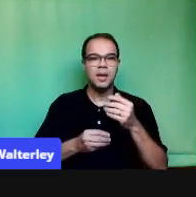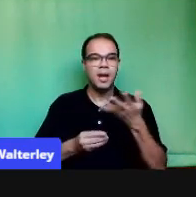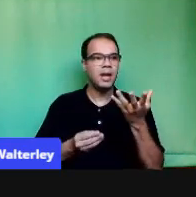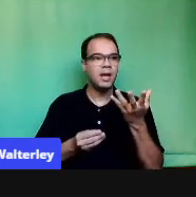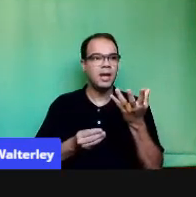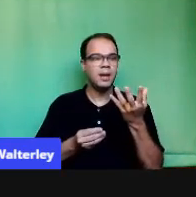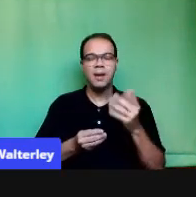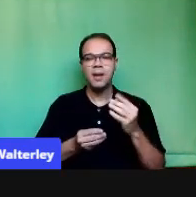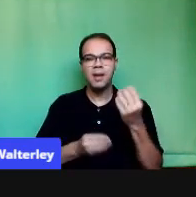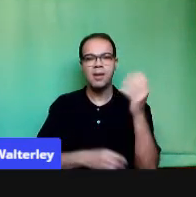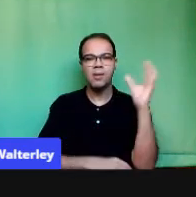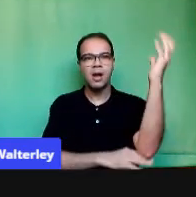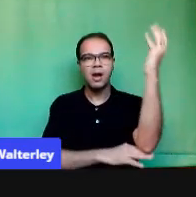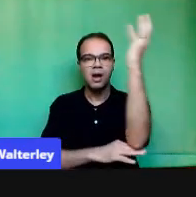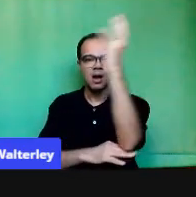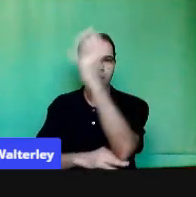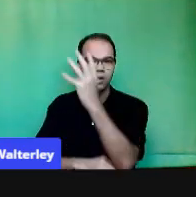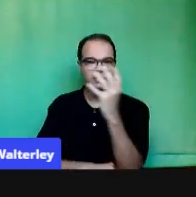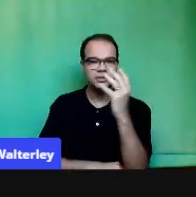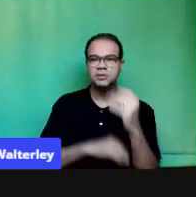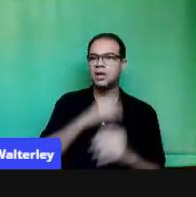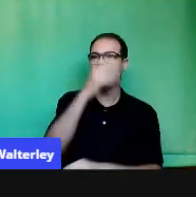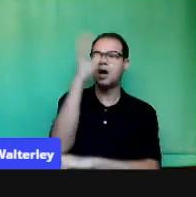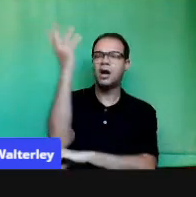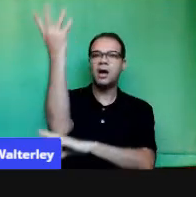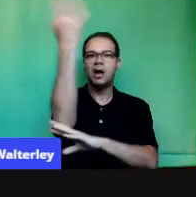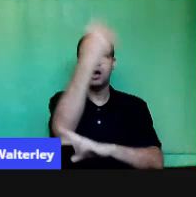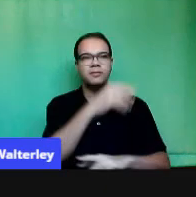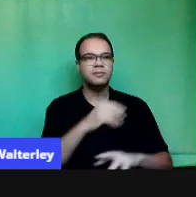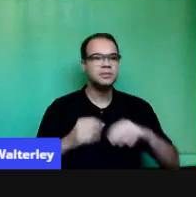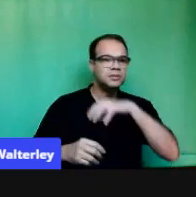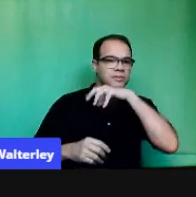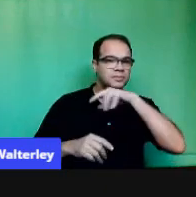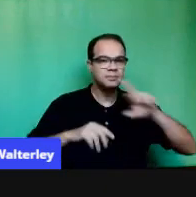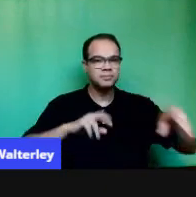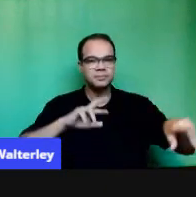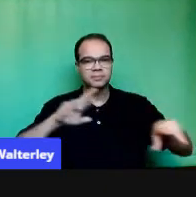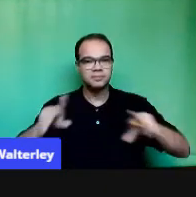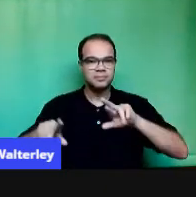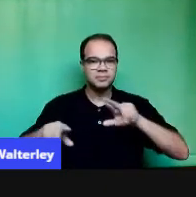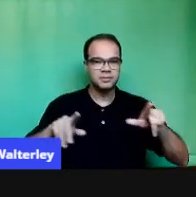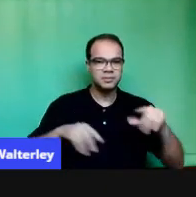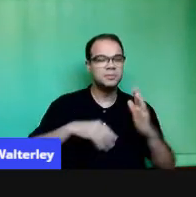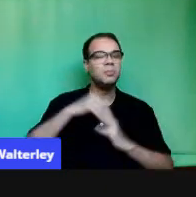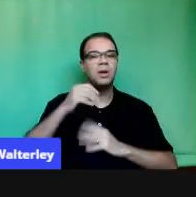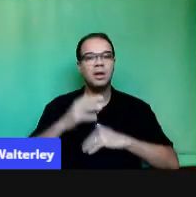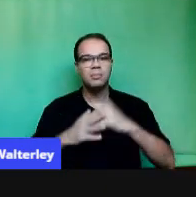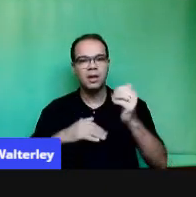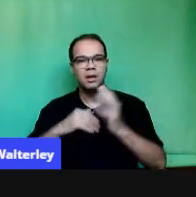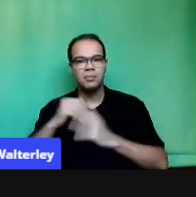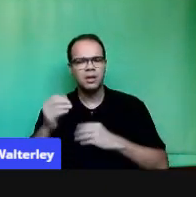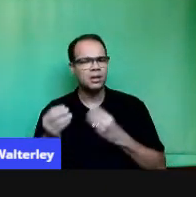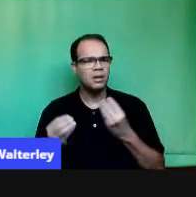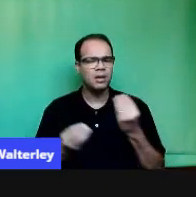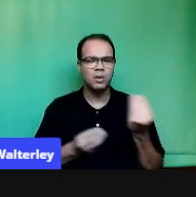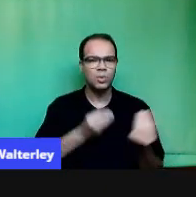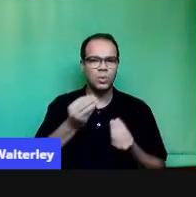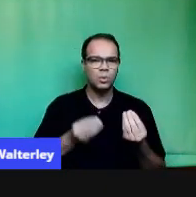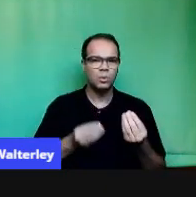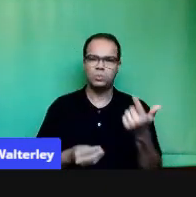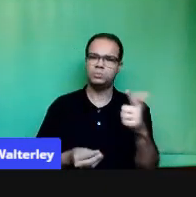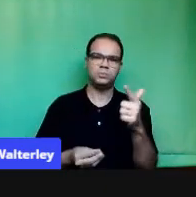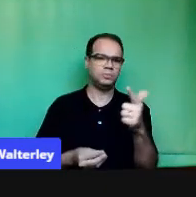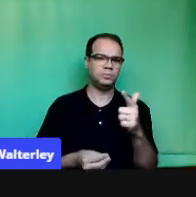Ela esvazia esse tipo de conteúdo do documento. Você não tem habilidades que tratam desse documento para o ensino fundamental 2, e